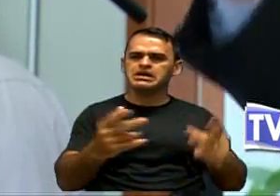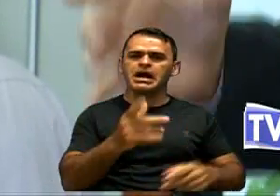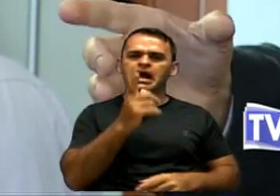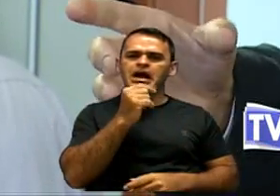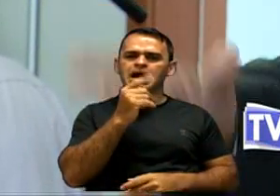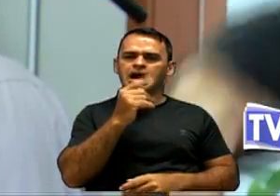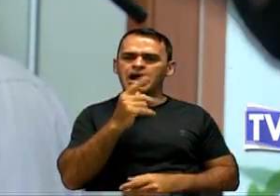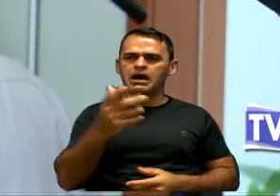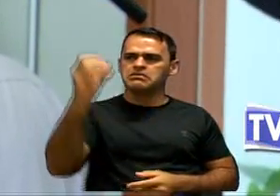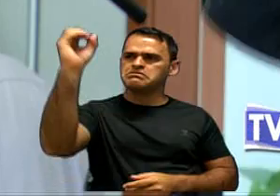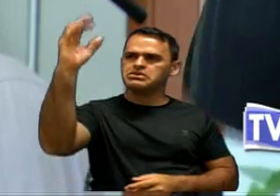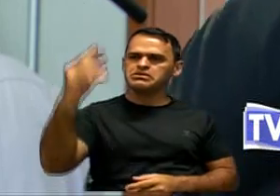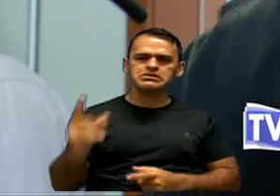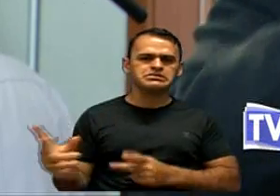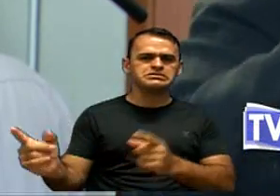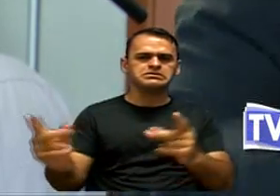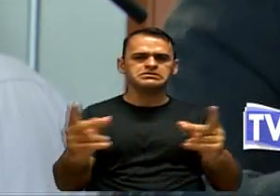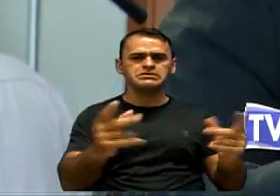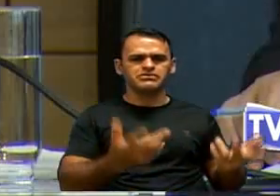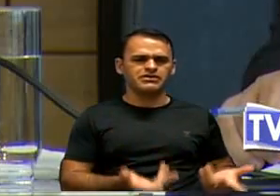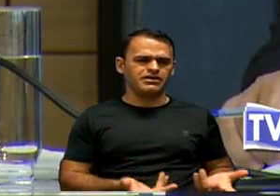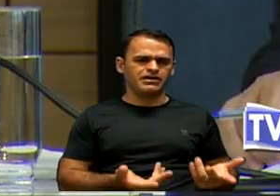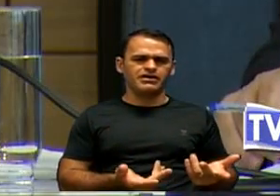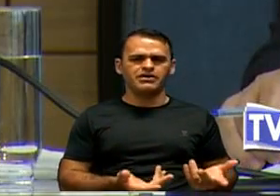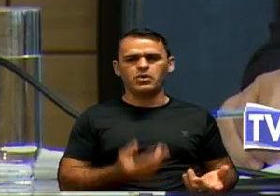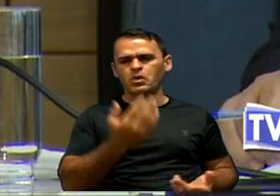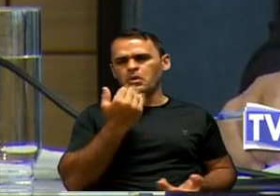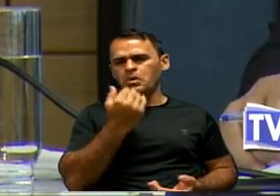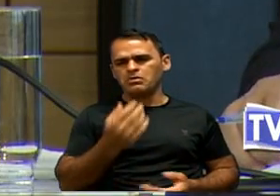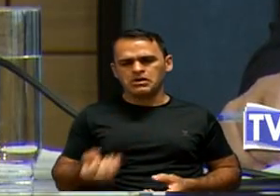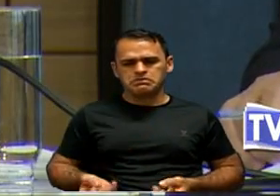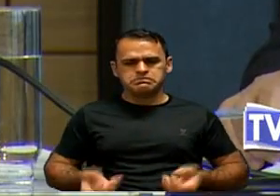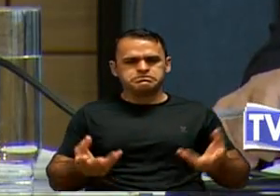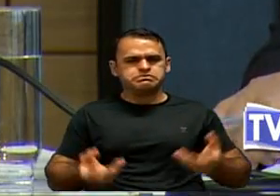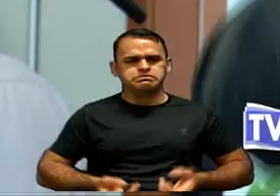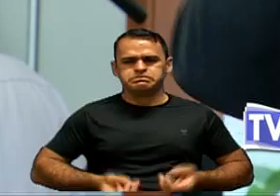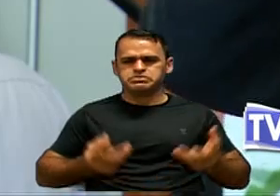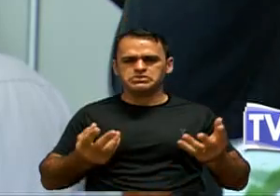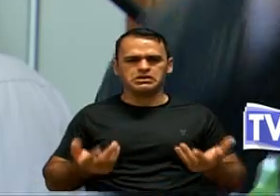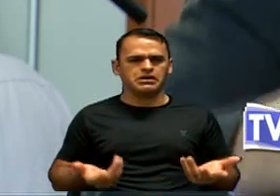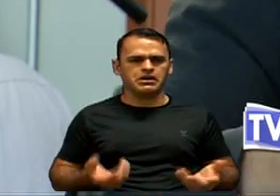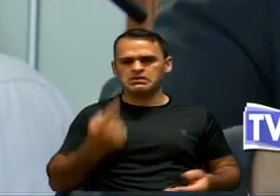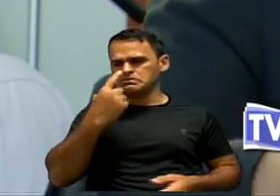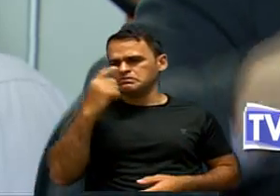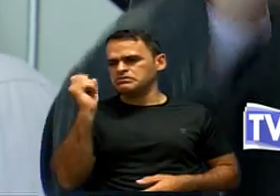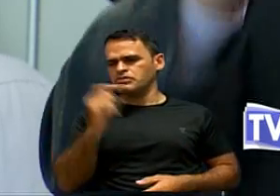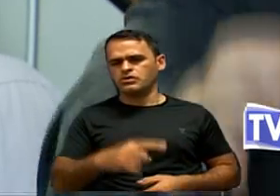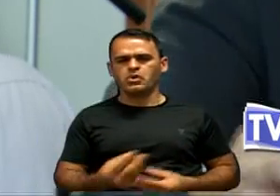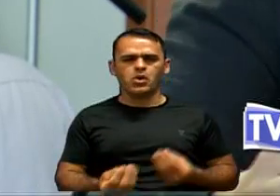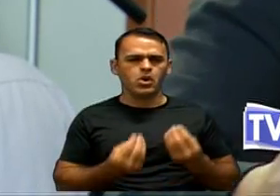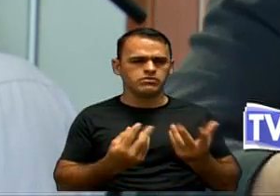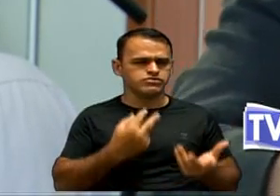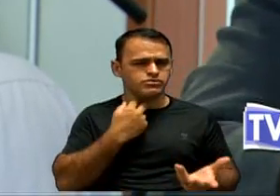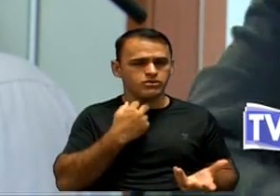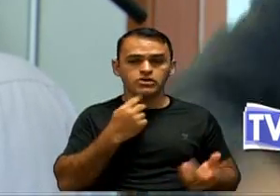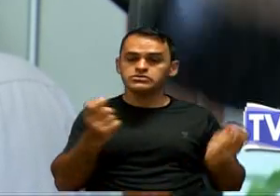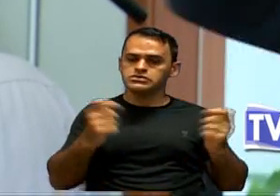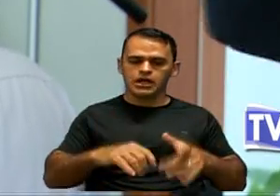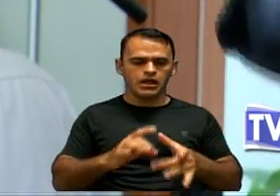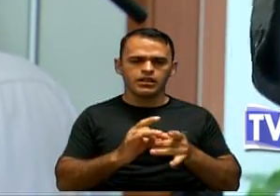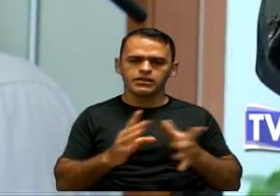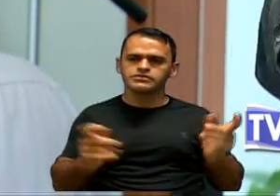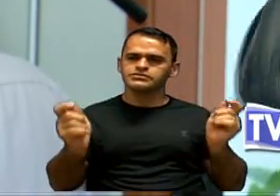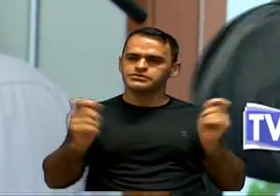pão, um leite e comida sendo jogada no lixo. Então, libere para os professores, para os mestres que educam nossos filhos, que